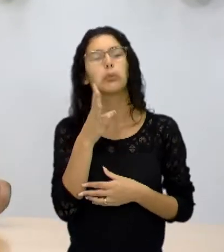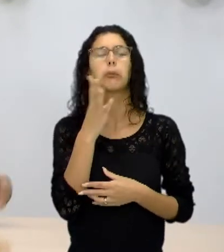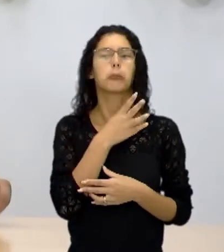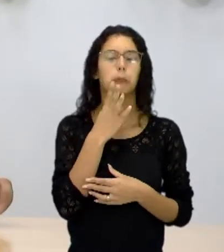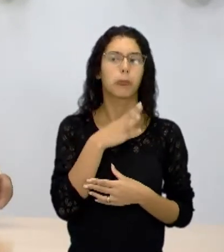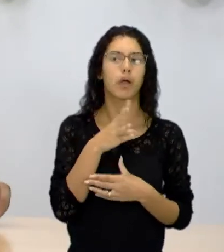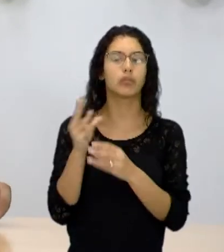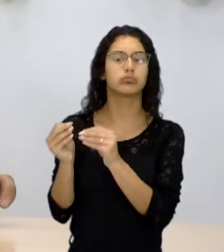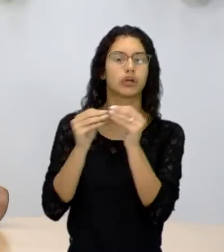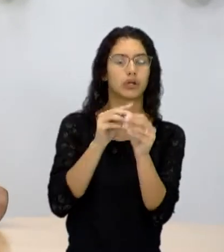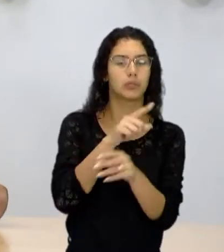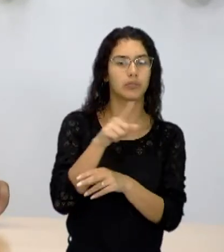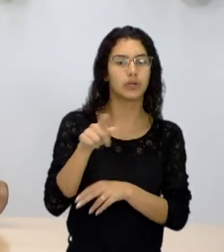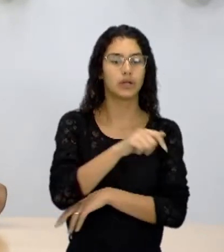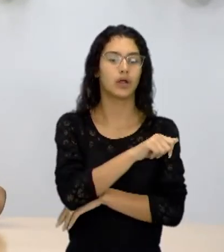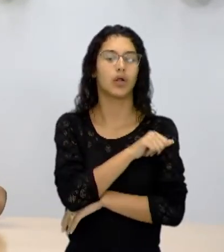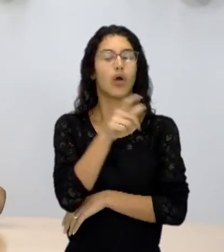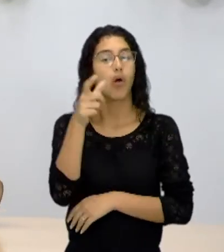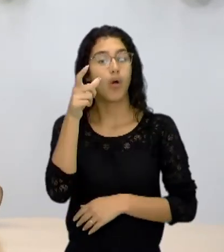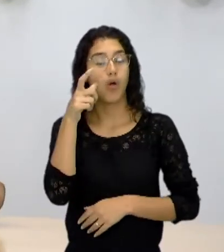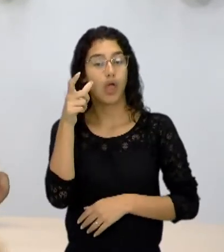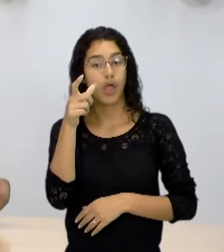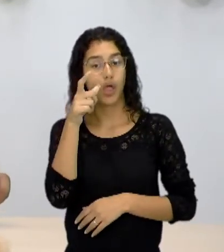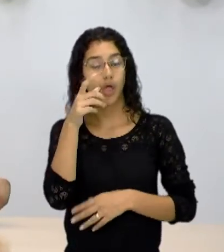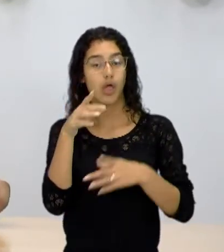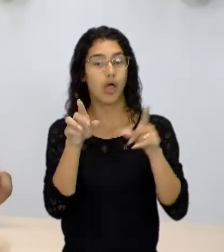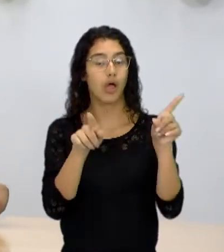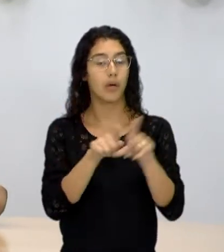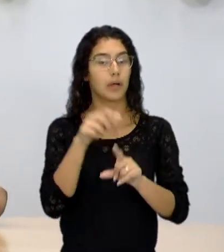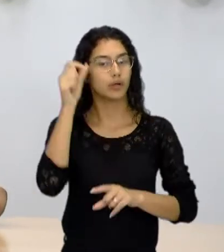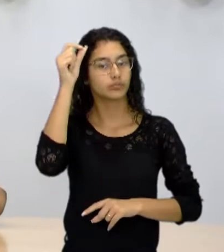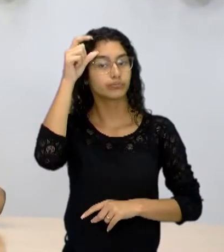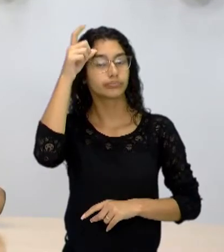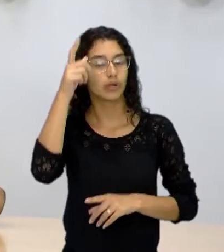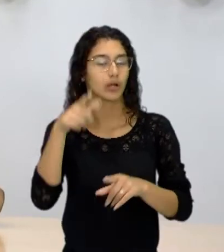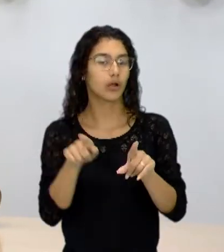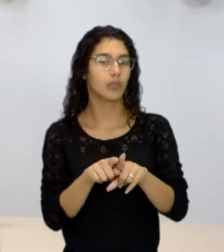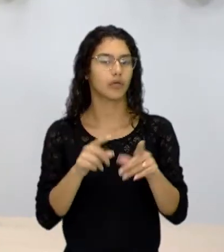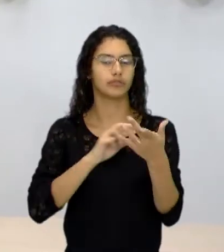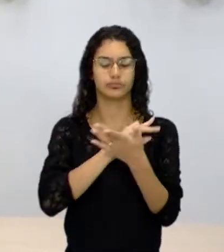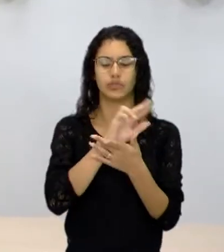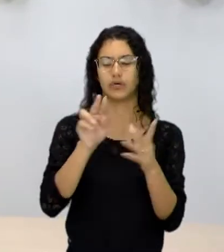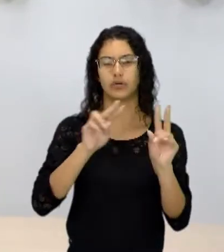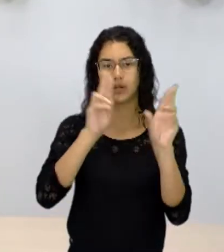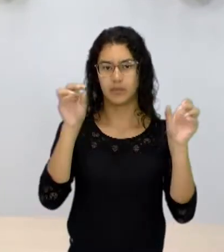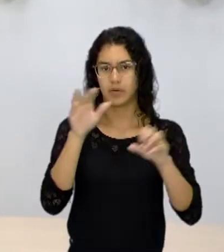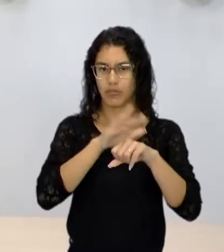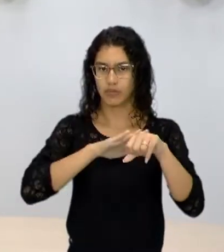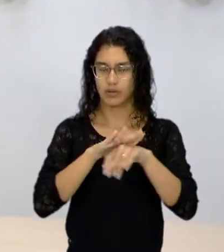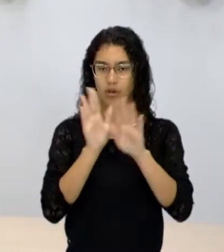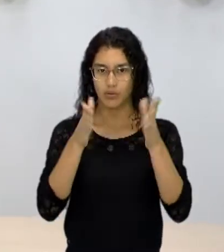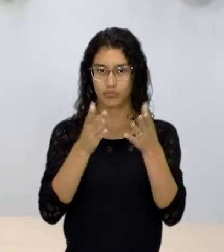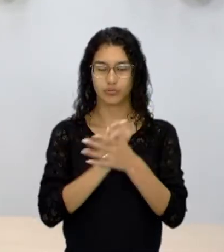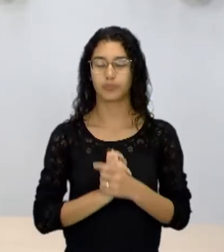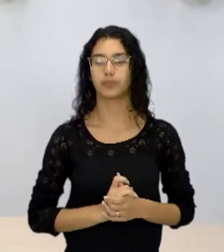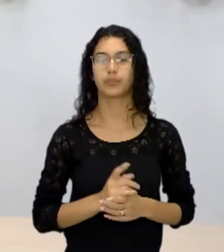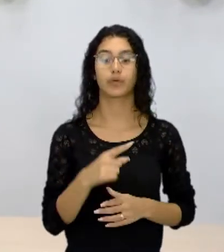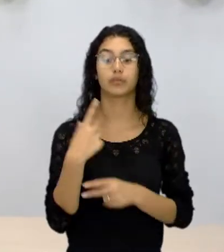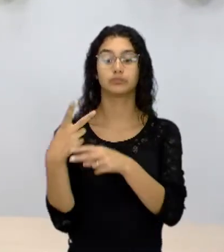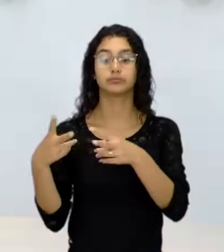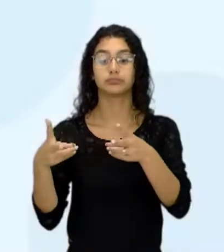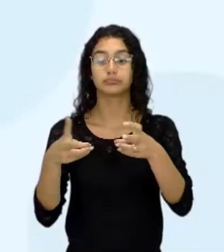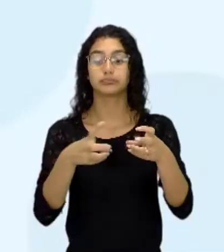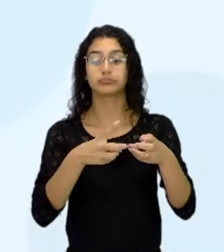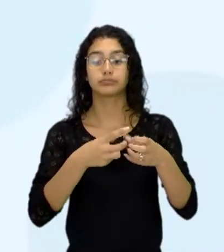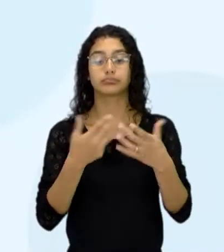vocês estudantes conhecessem também, tá? Então vamos falar sobre tudo isso hoje, temos muita coisa para conversar. Então, o que observamos? O